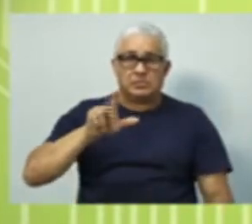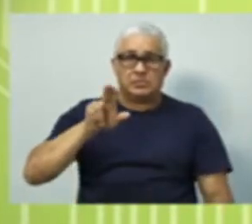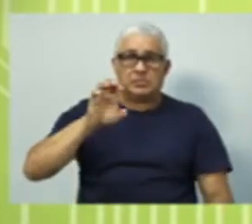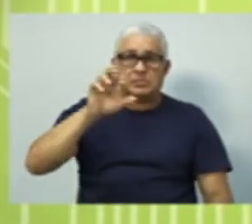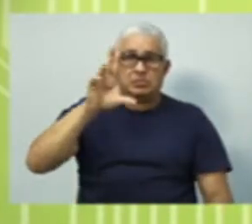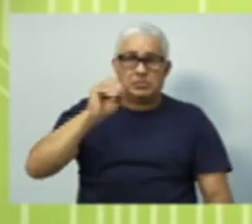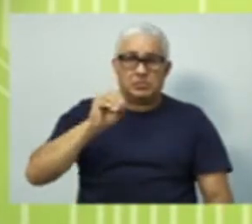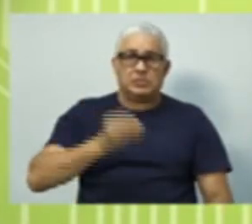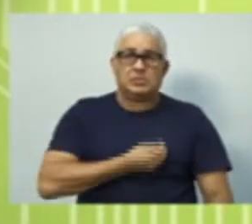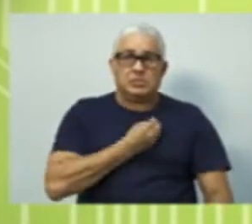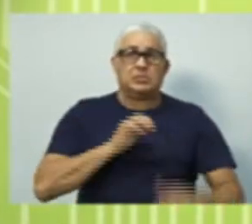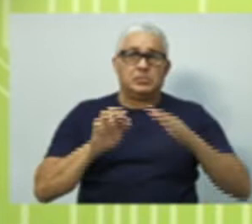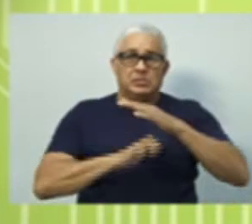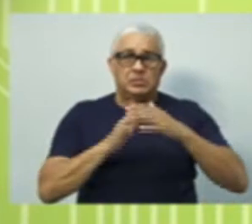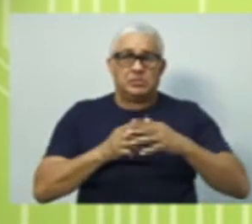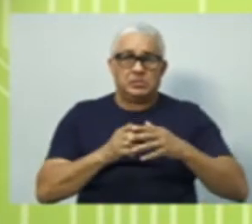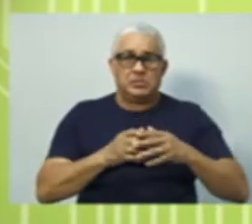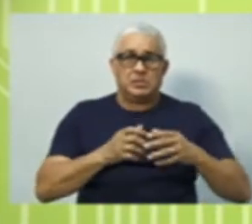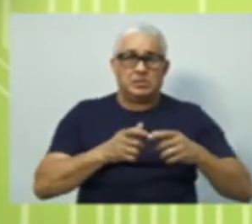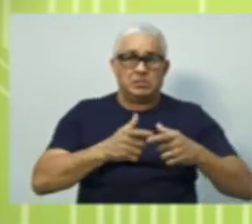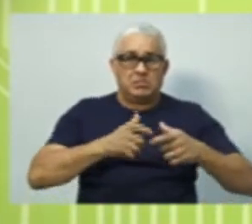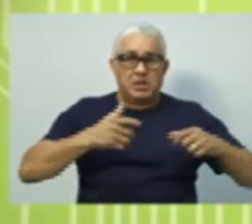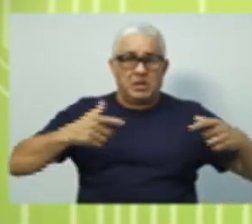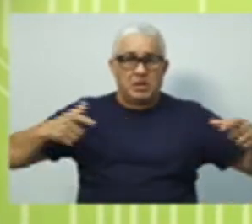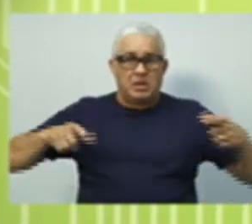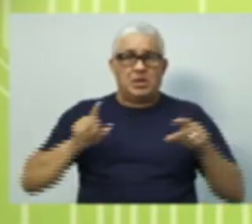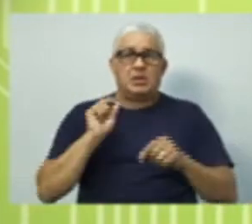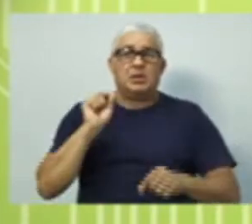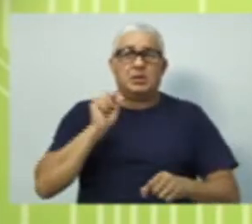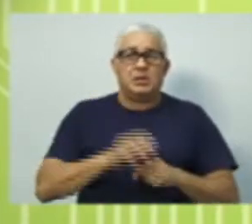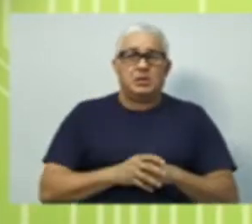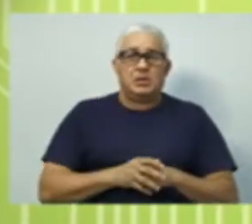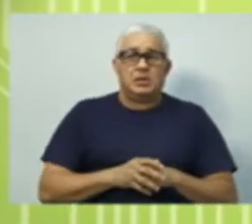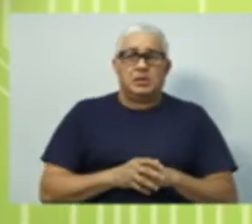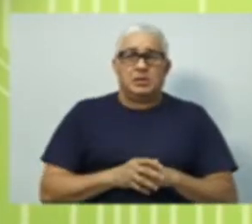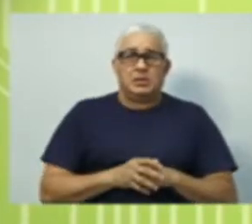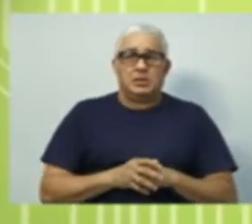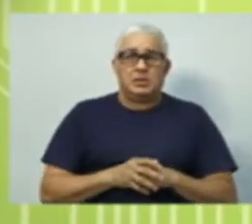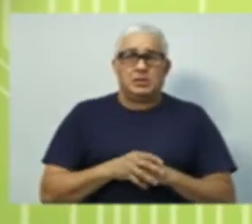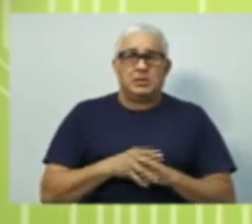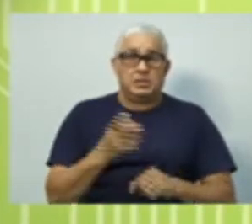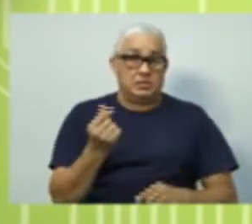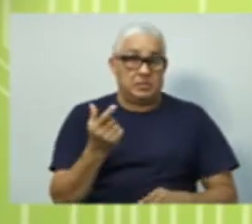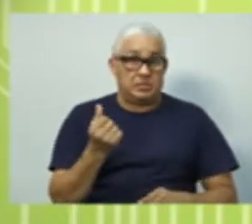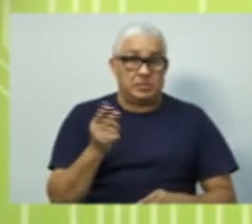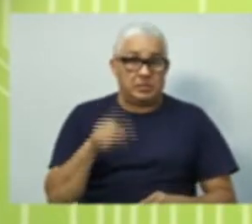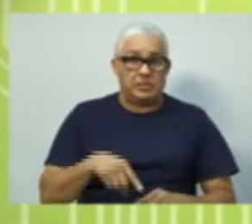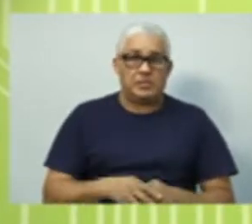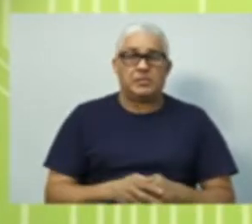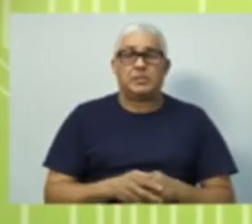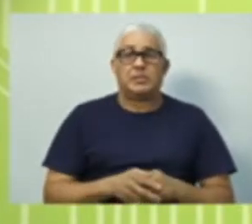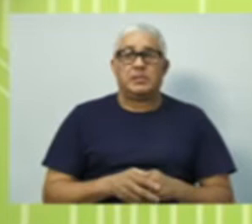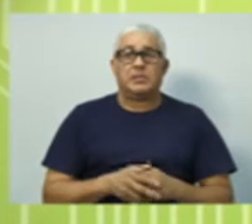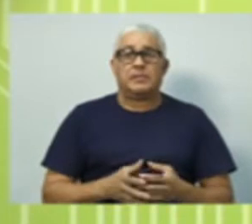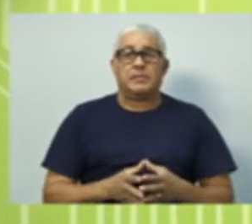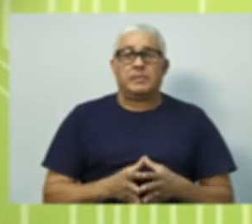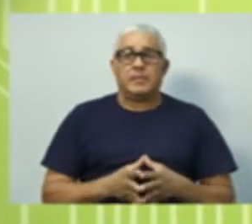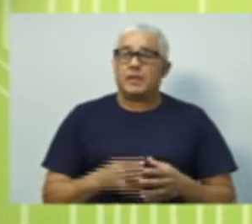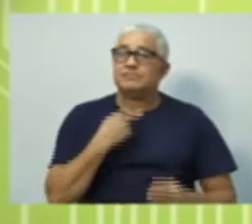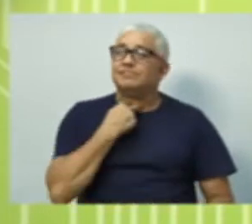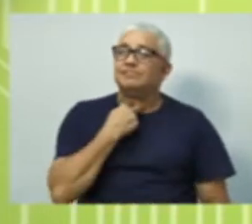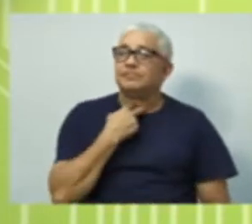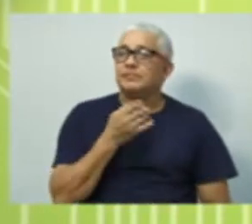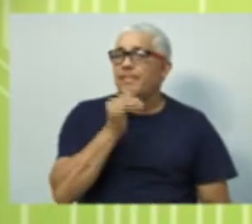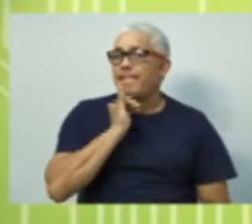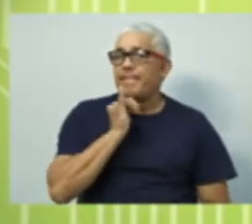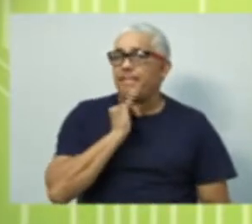olha, gente. Esse ponto aí no final, vocês entendam uma coisa. Quando você vai lidar com a empresa, você vai lidar com recursos, você vai lidar o